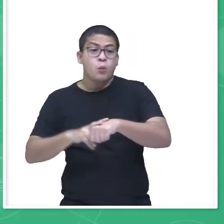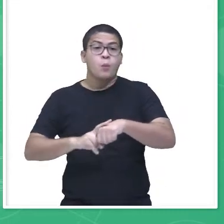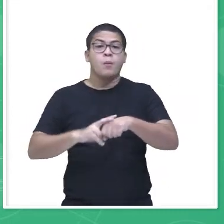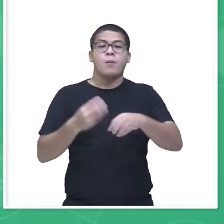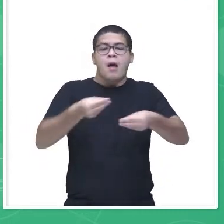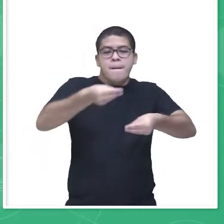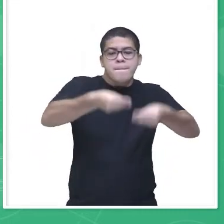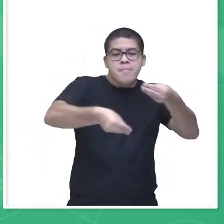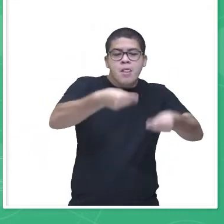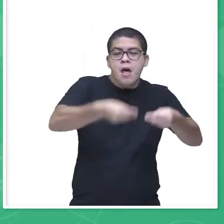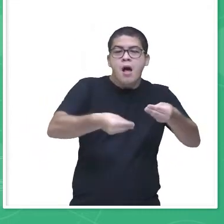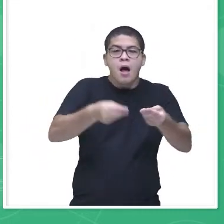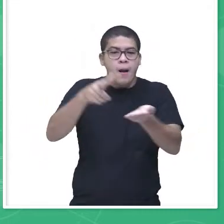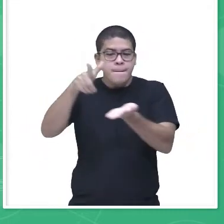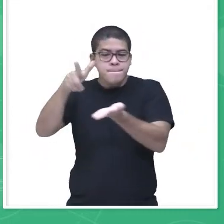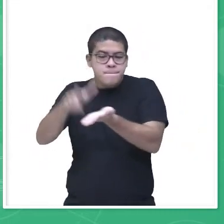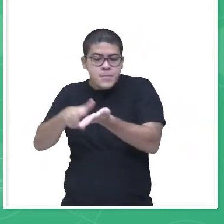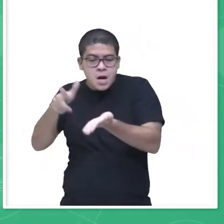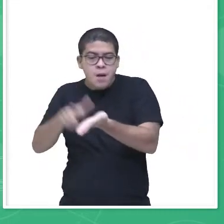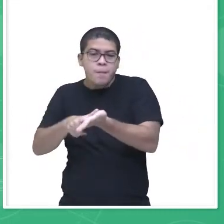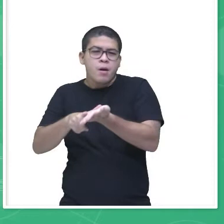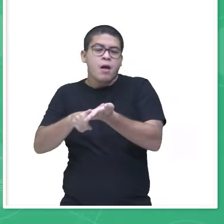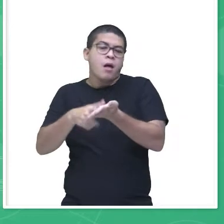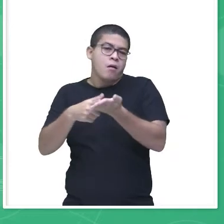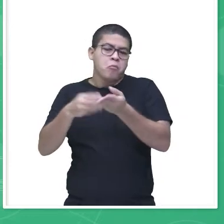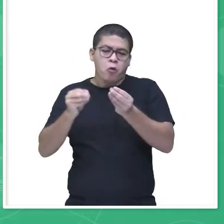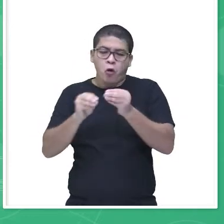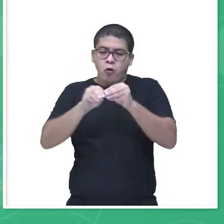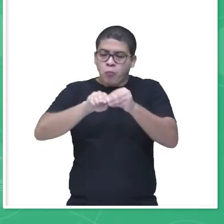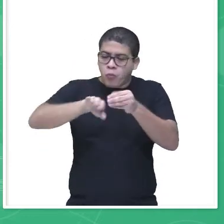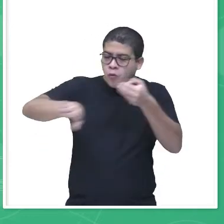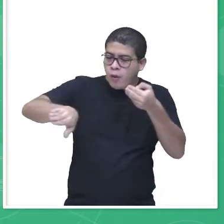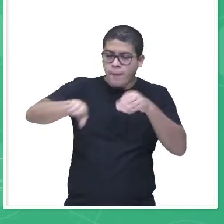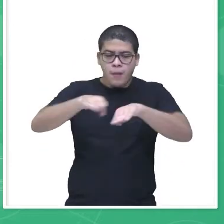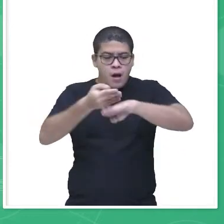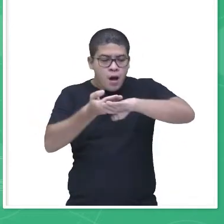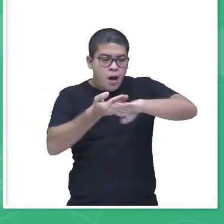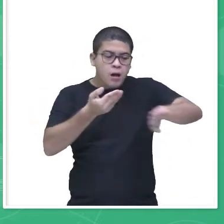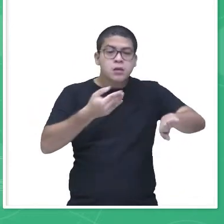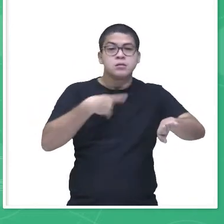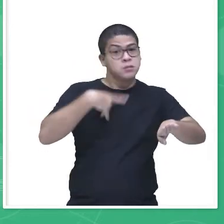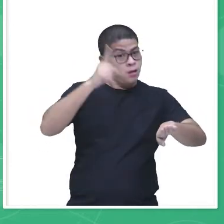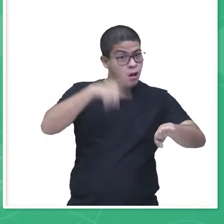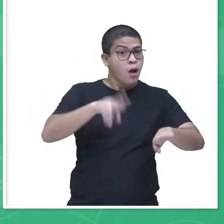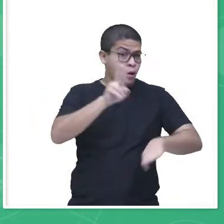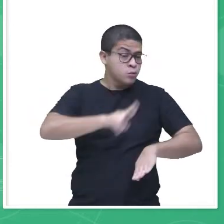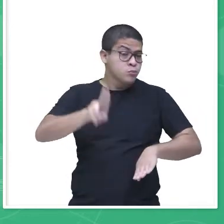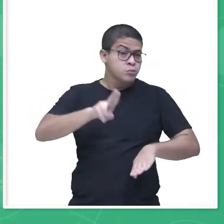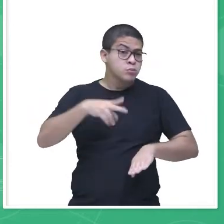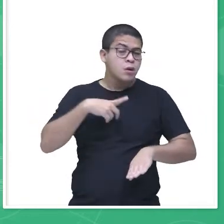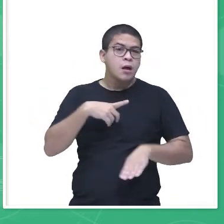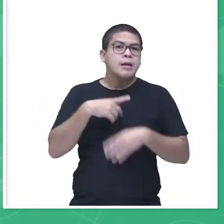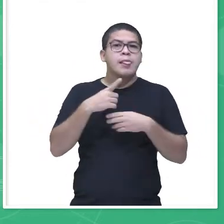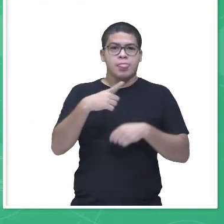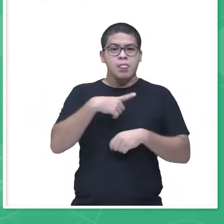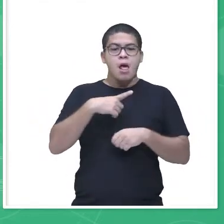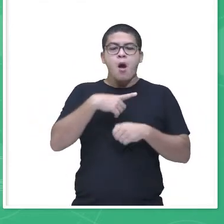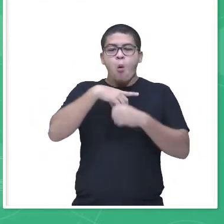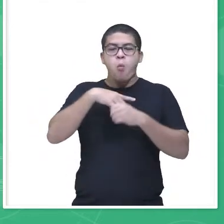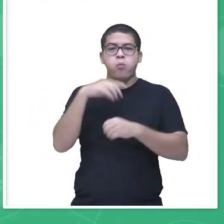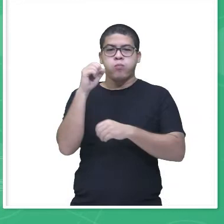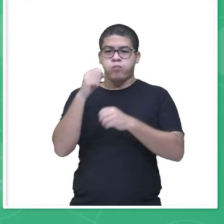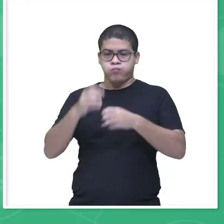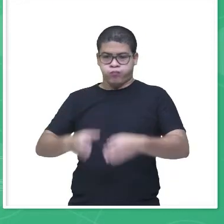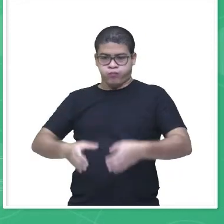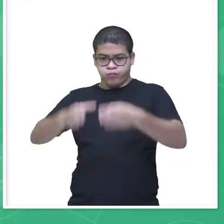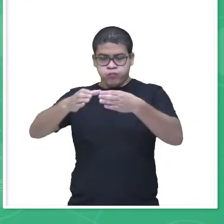coleta. Então separe o que é reciclável do que não é reciclável. E aí, se não existe pontos de coleta na sua cidade,